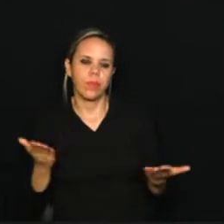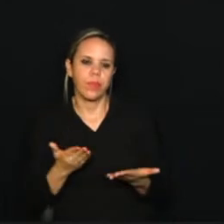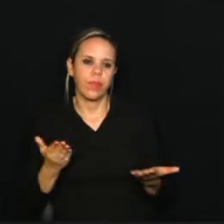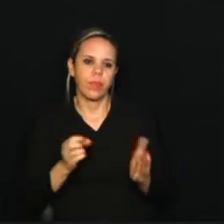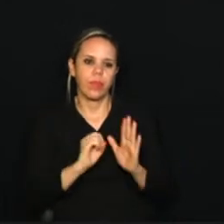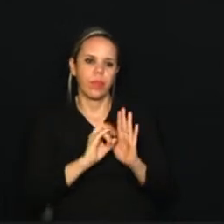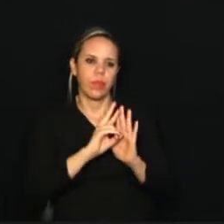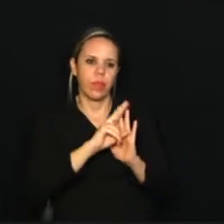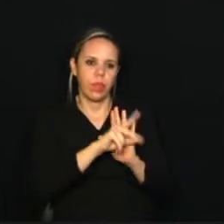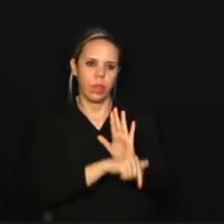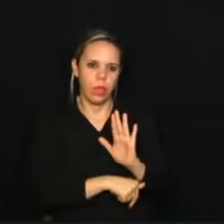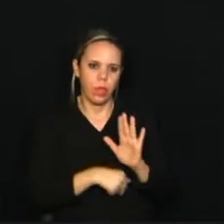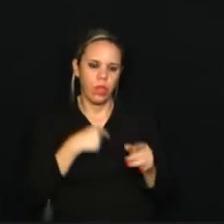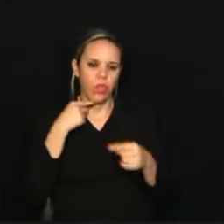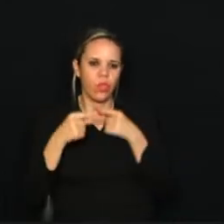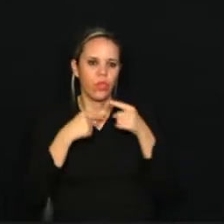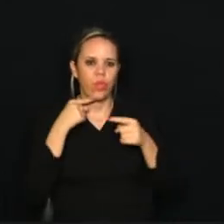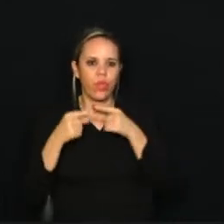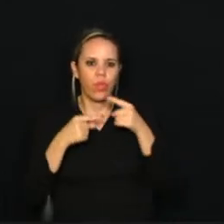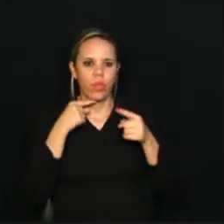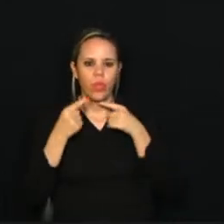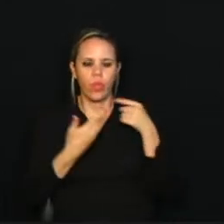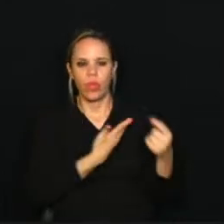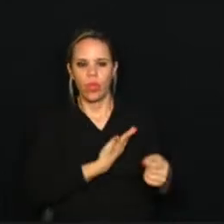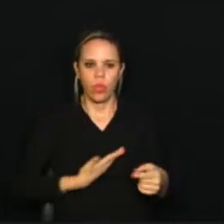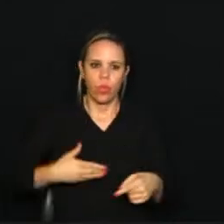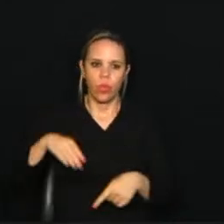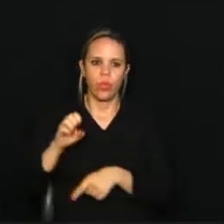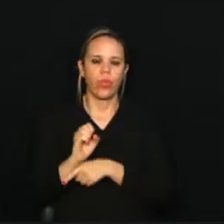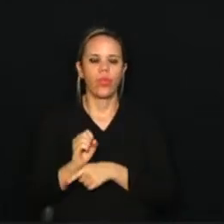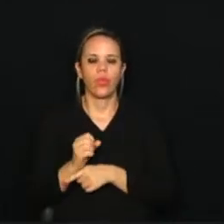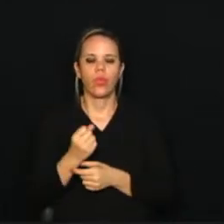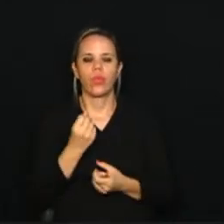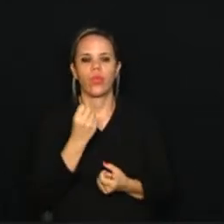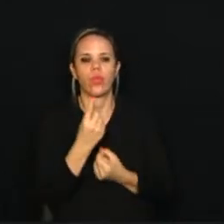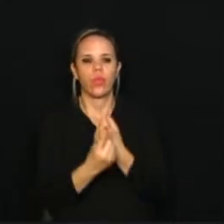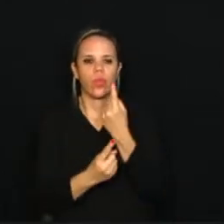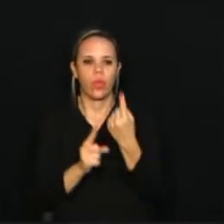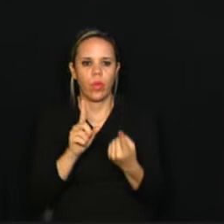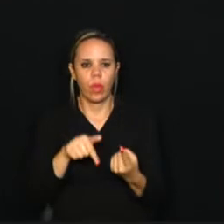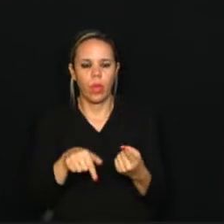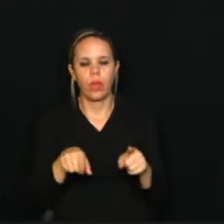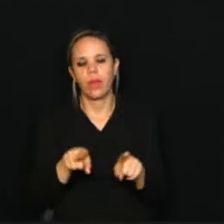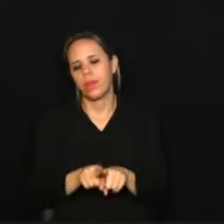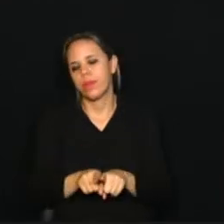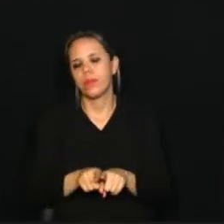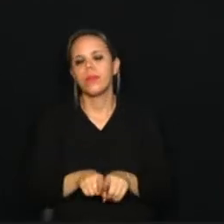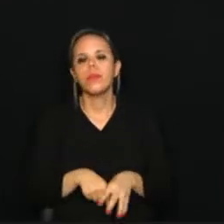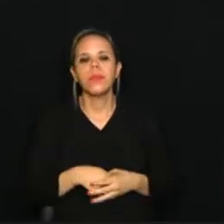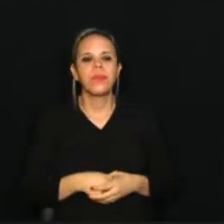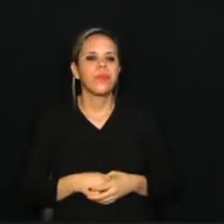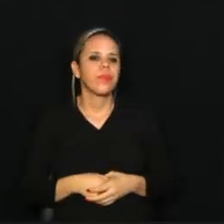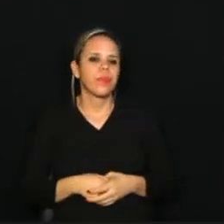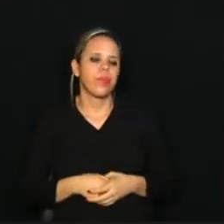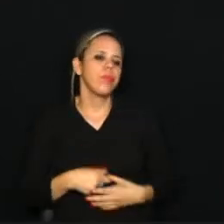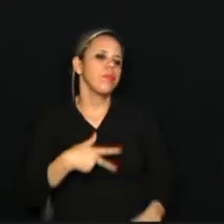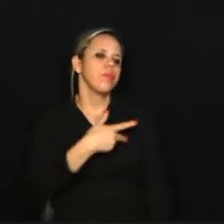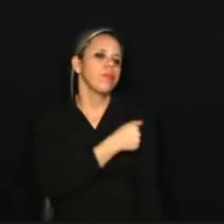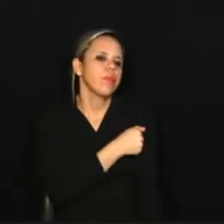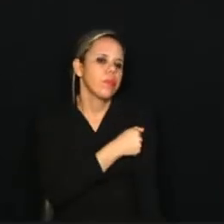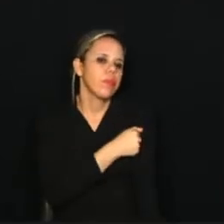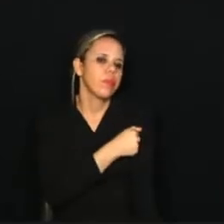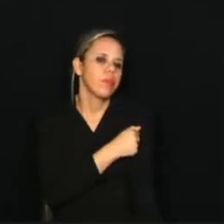de questionamentos ao governo do Estado, né? Uma delas é justamente também sobre essa questão da vacinação